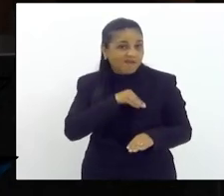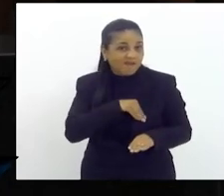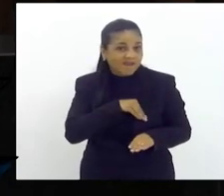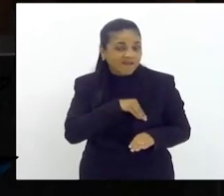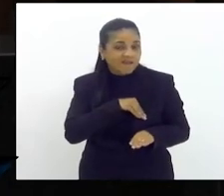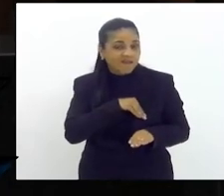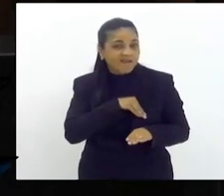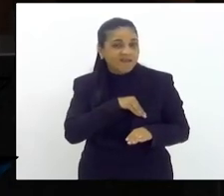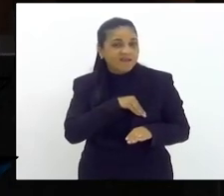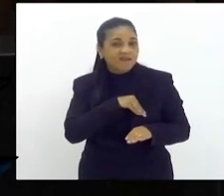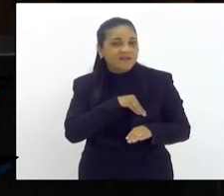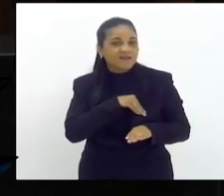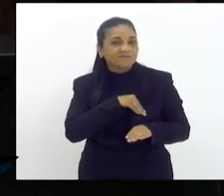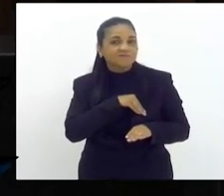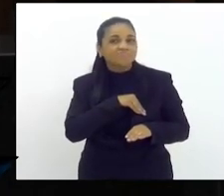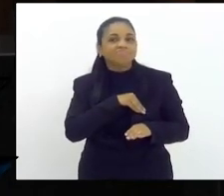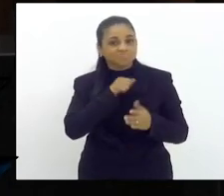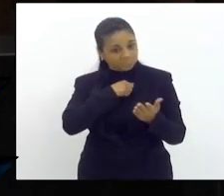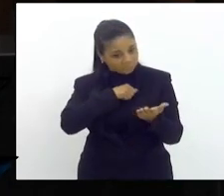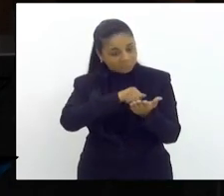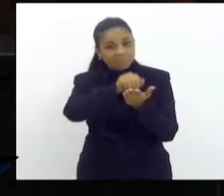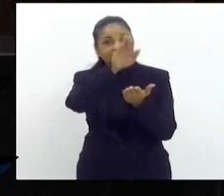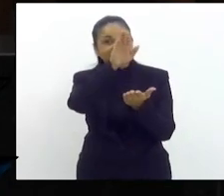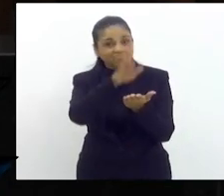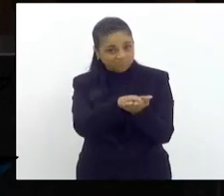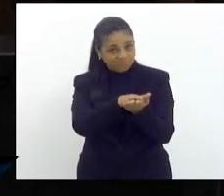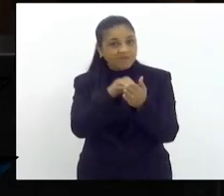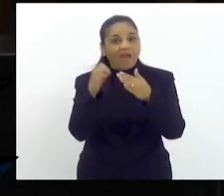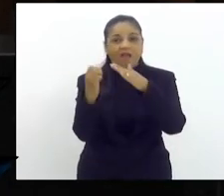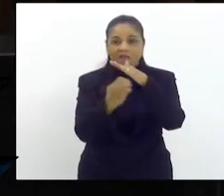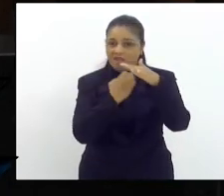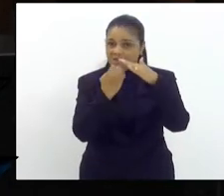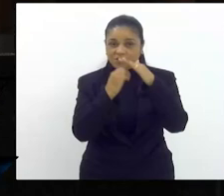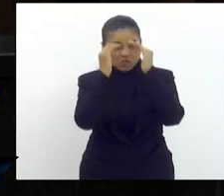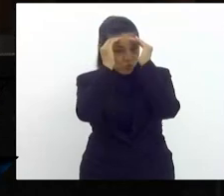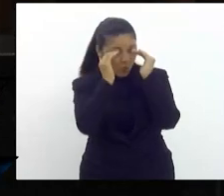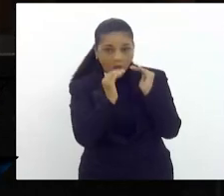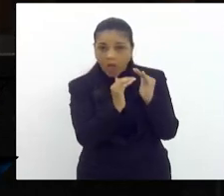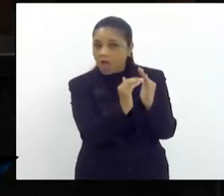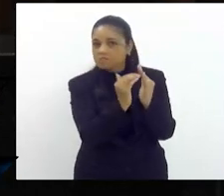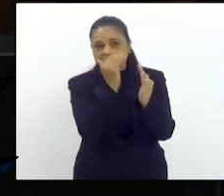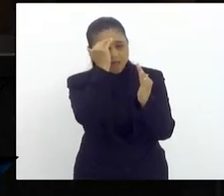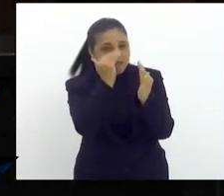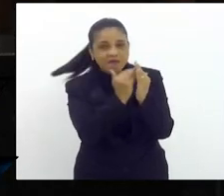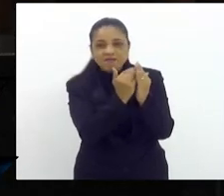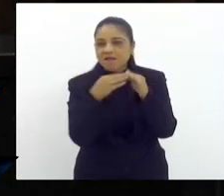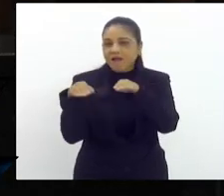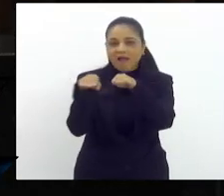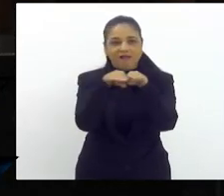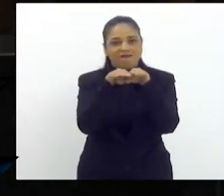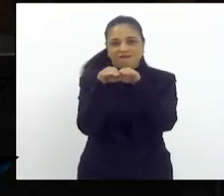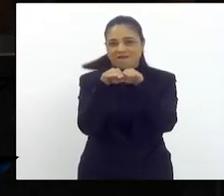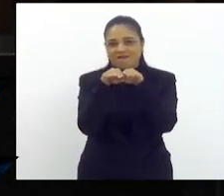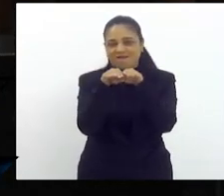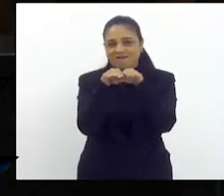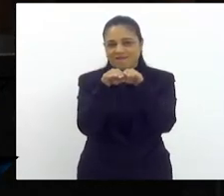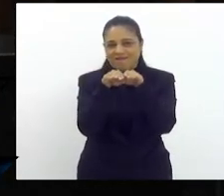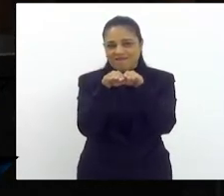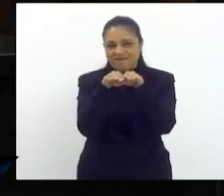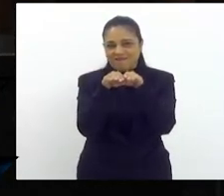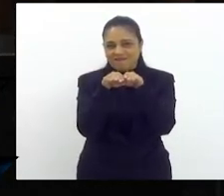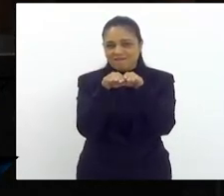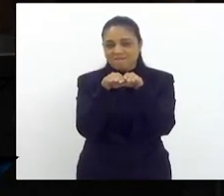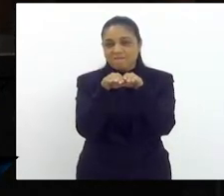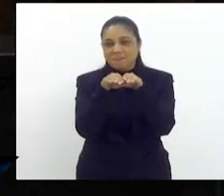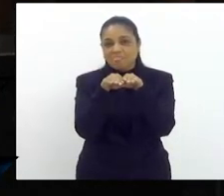possibilidade de multa as empresas que não respeitarem a equiparação salarial mas a nossa realidade